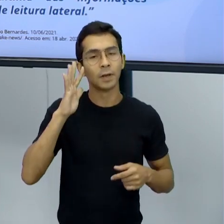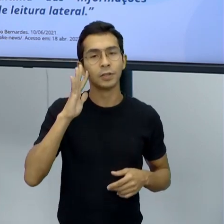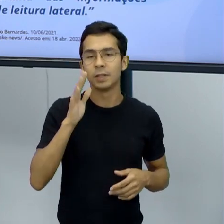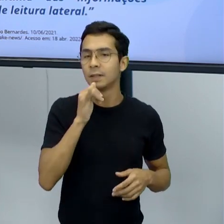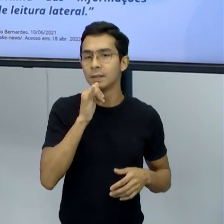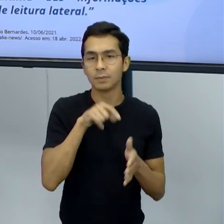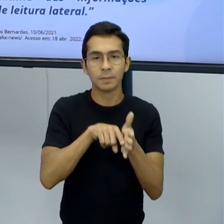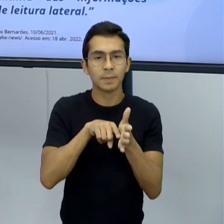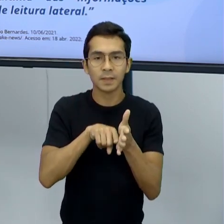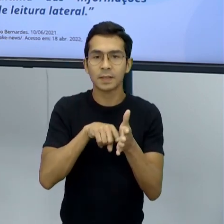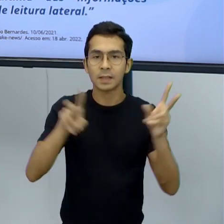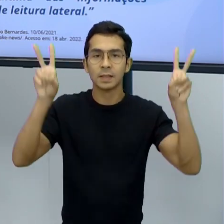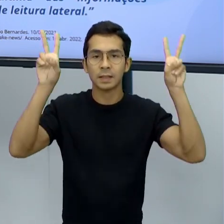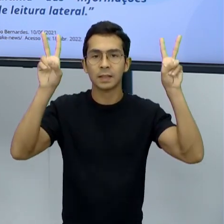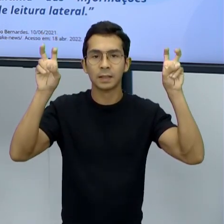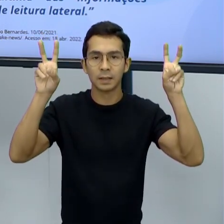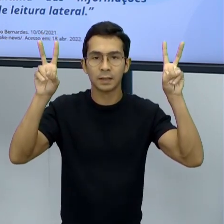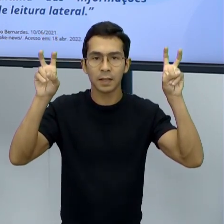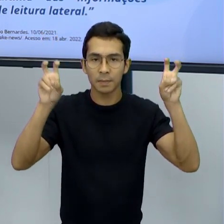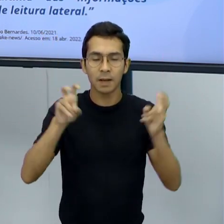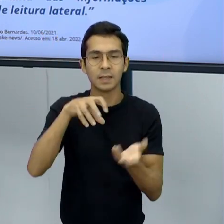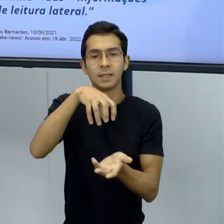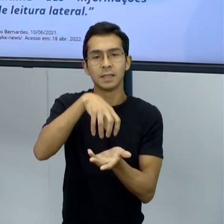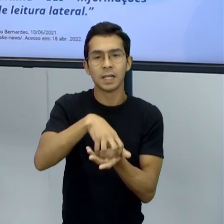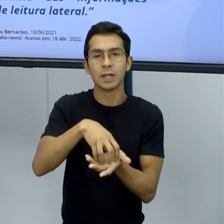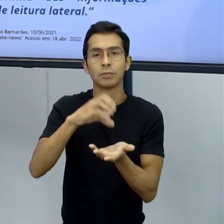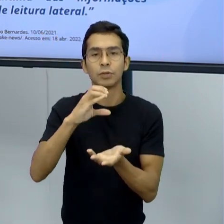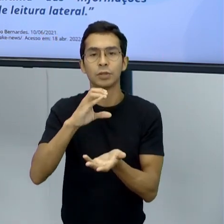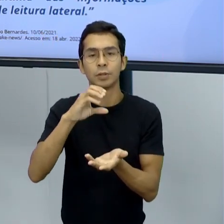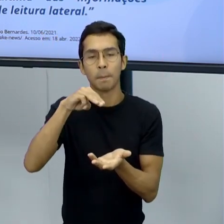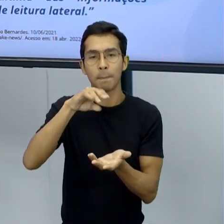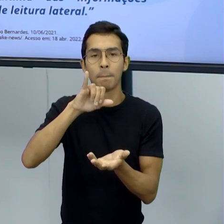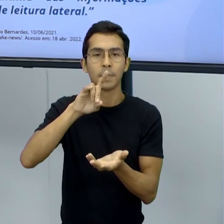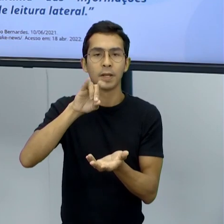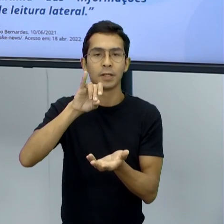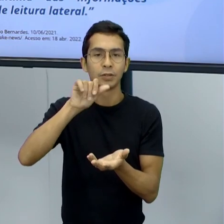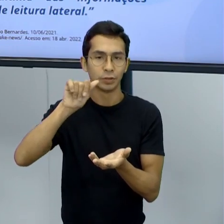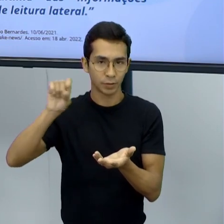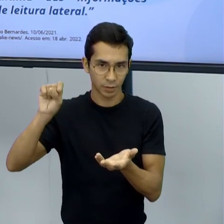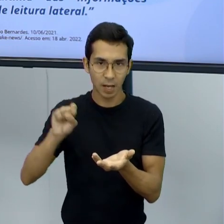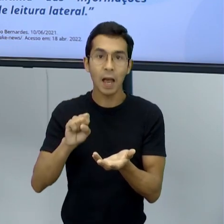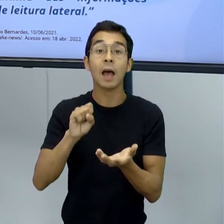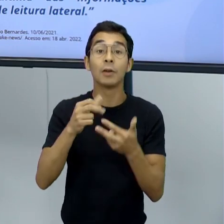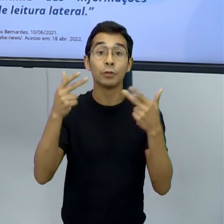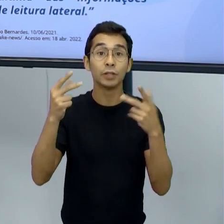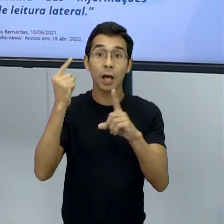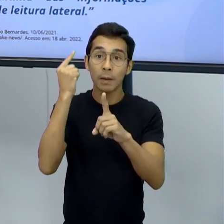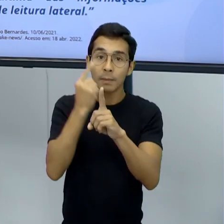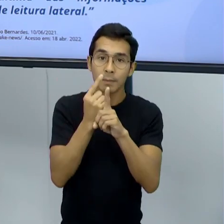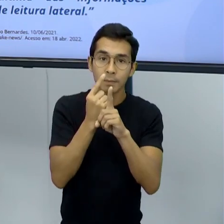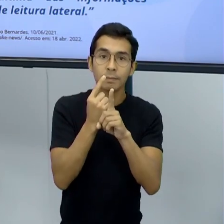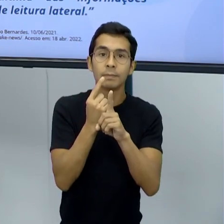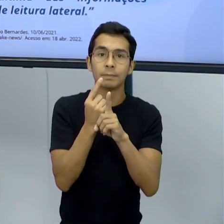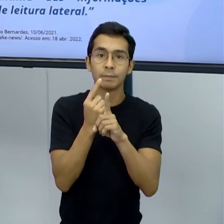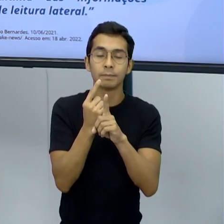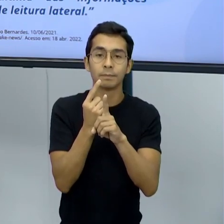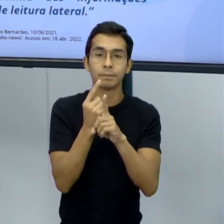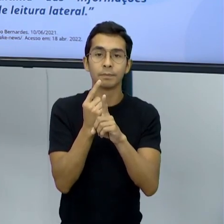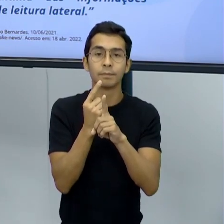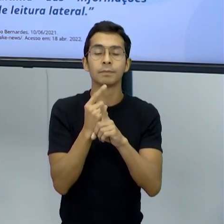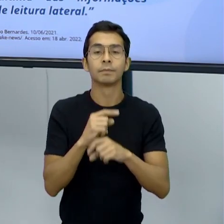pesquise, sei lá, centro de mídias. Você achou lá uma notícia sobre centro de mídias em determinada agência de